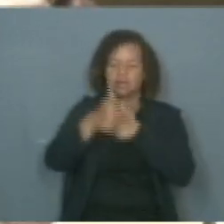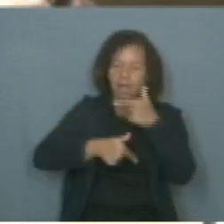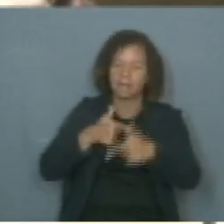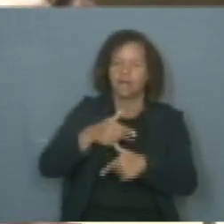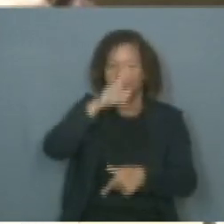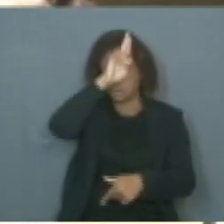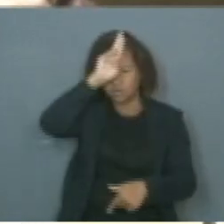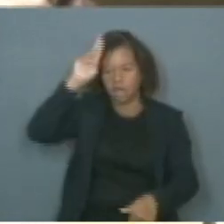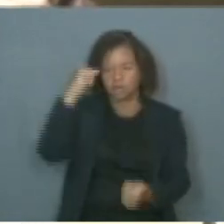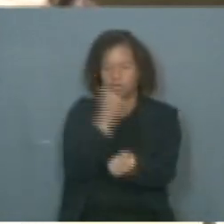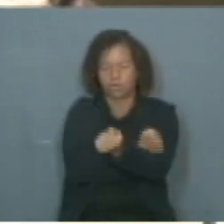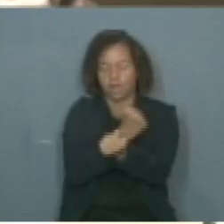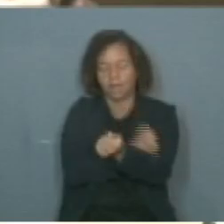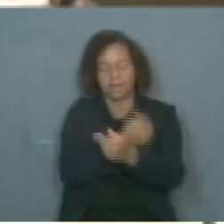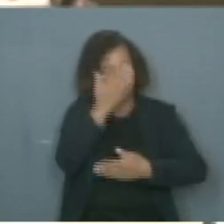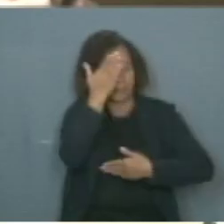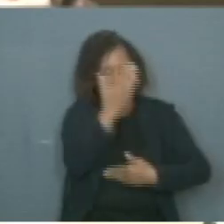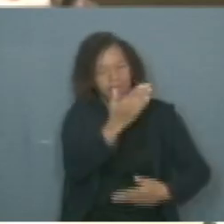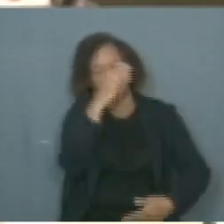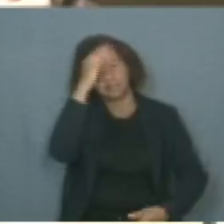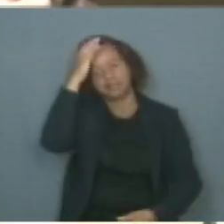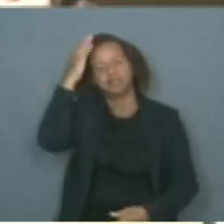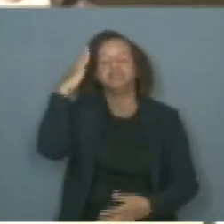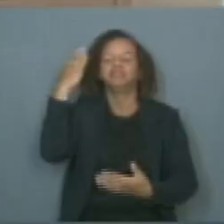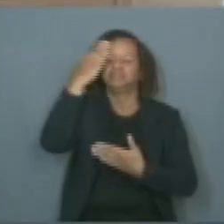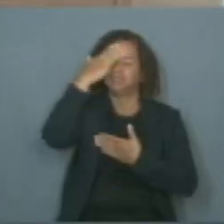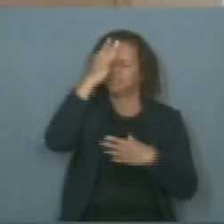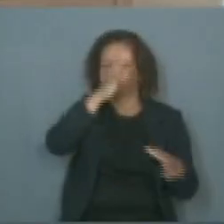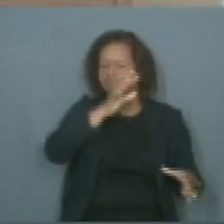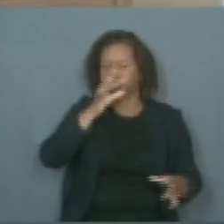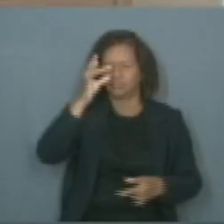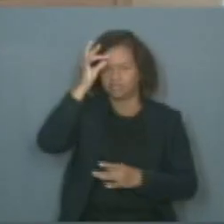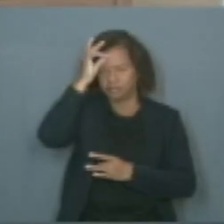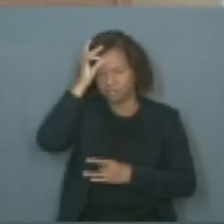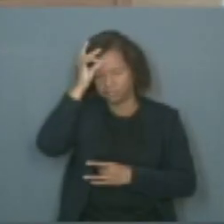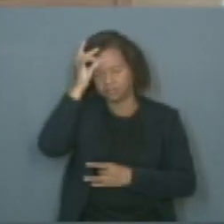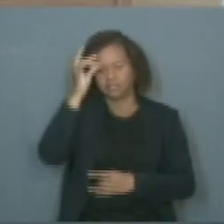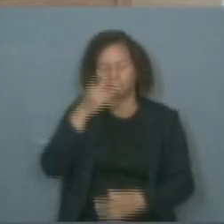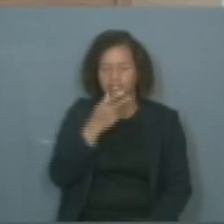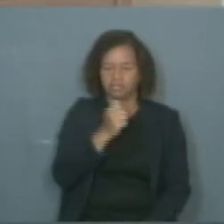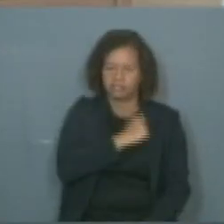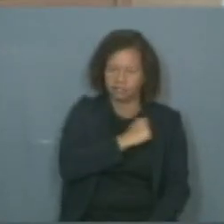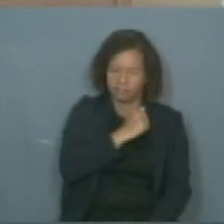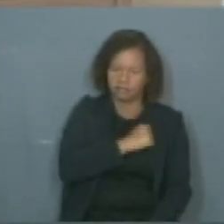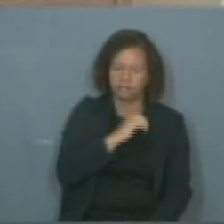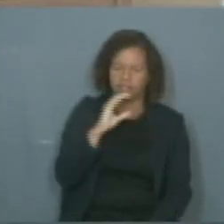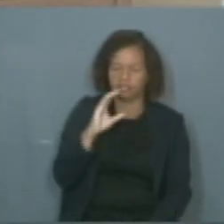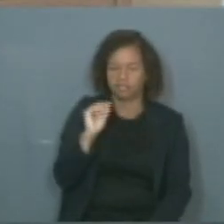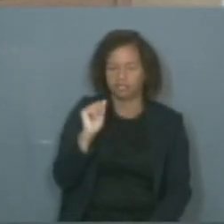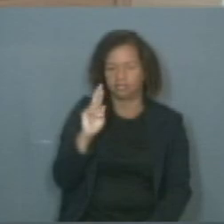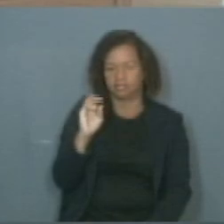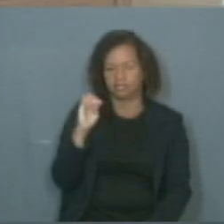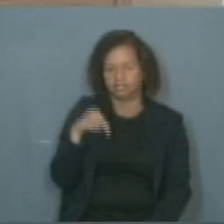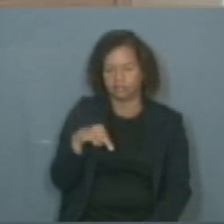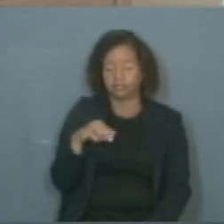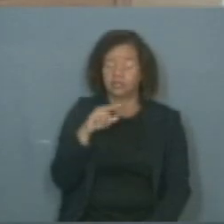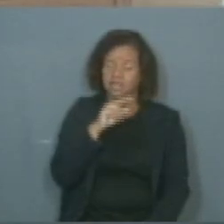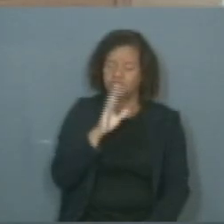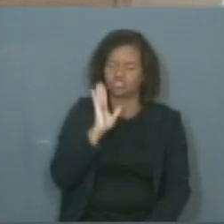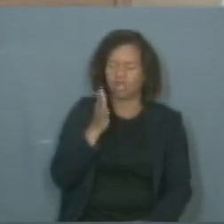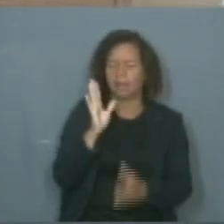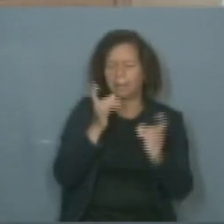os usuários de drogas. Muito obrigada. Obrigado, eu acolho total o que a companheira Karen traz, porque isso a gente